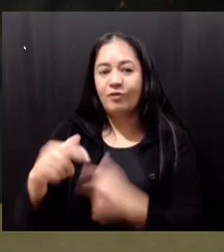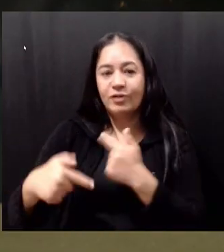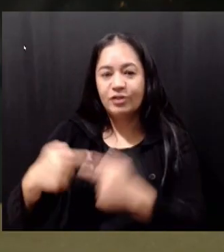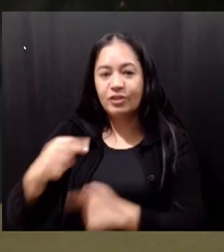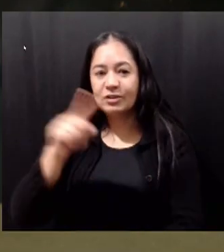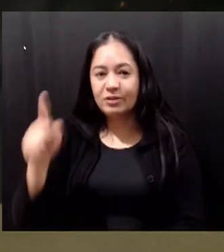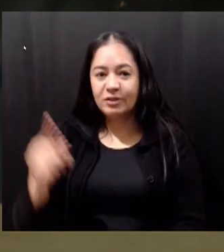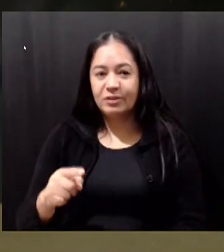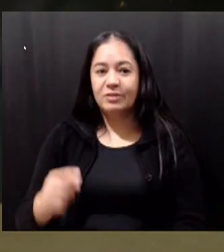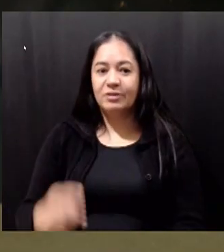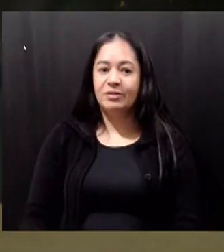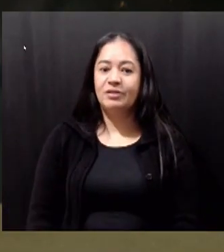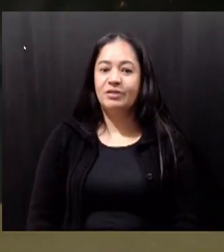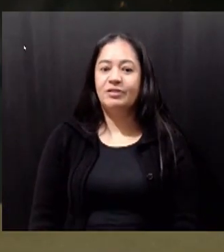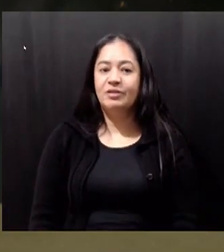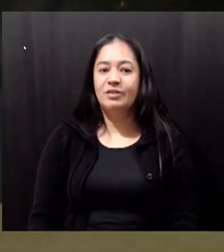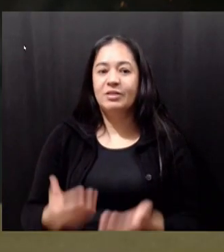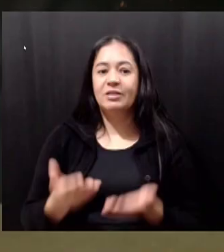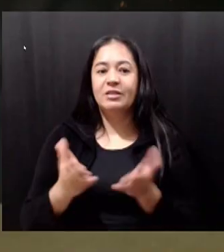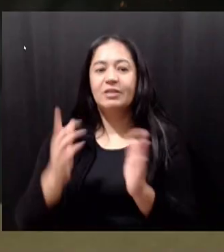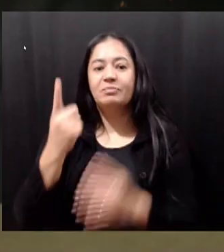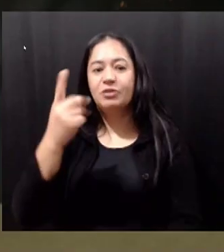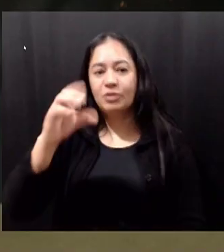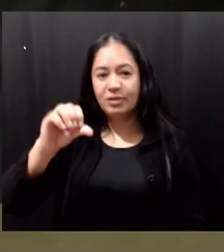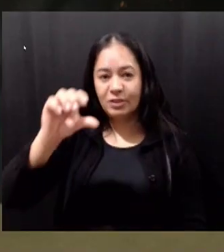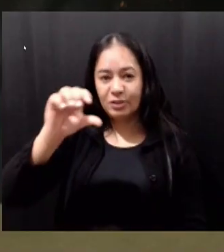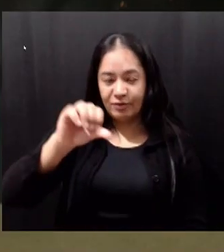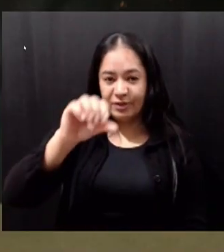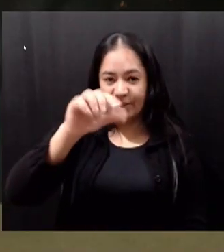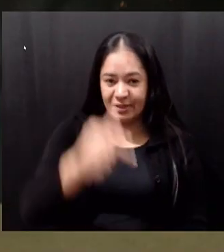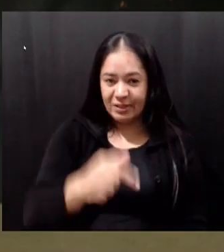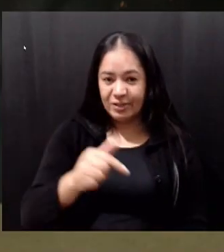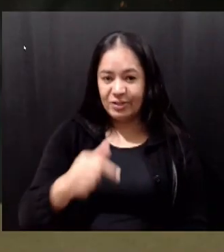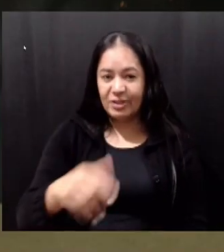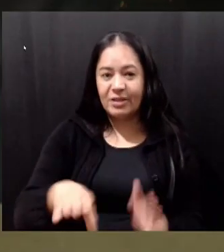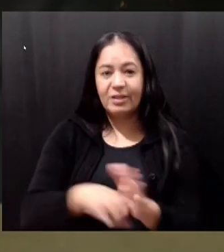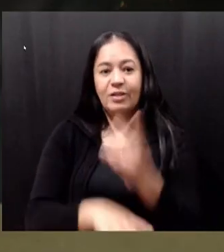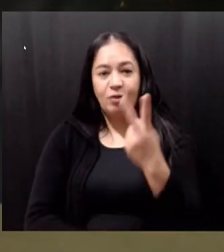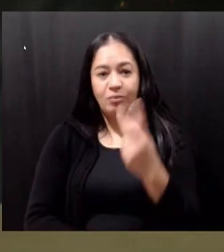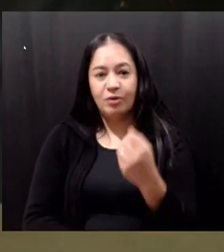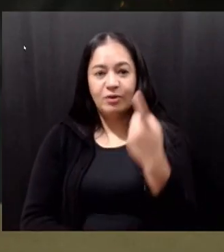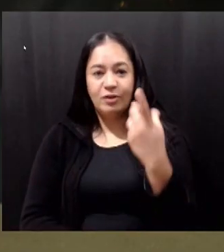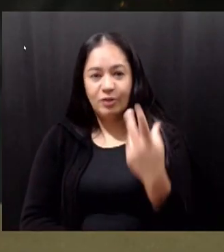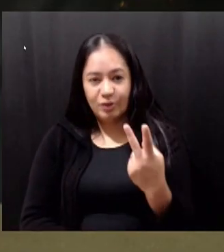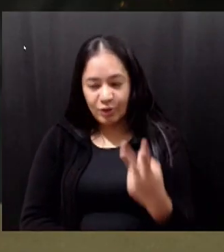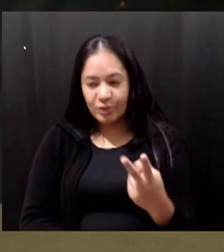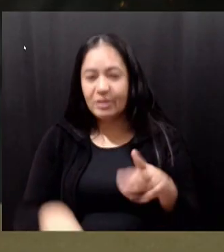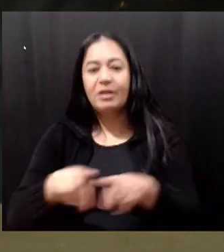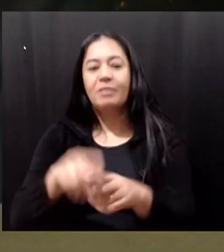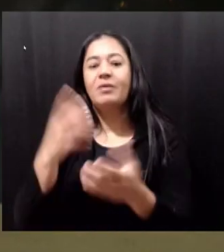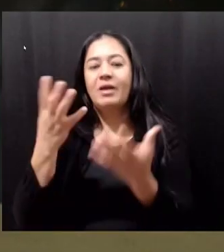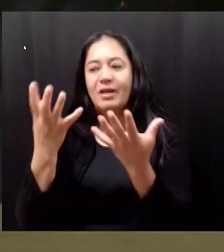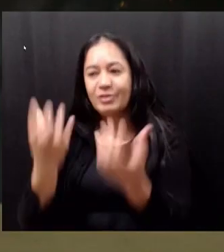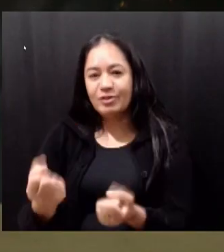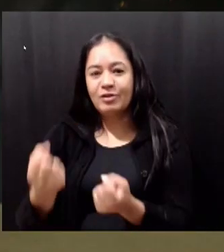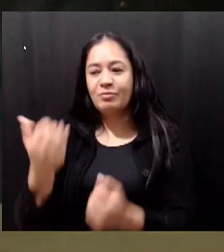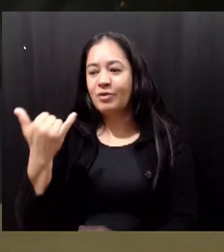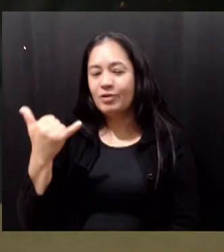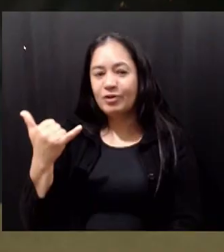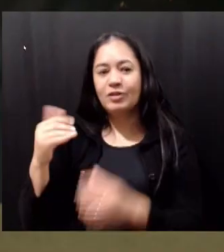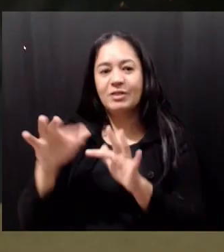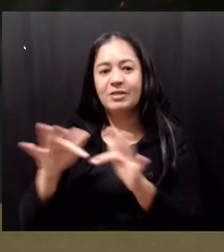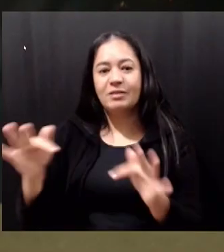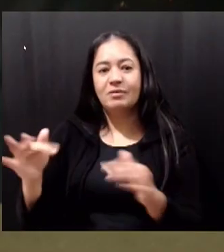1997 e 2012, também estão adotando os dumb phones como forma de se proteger da